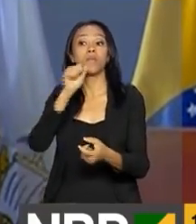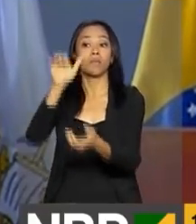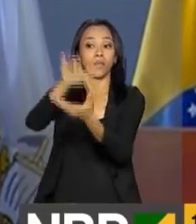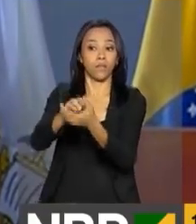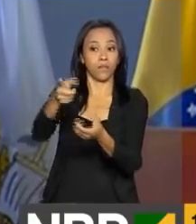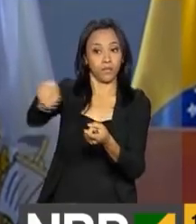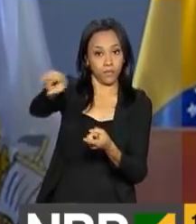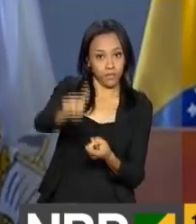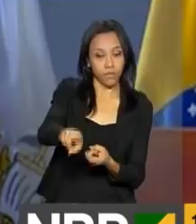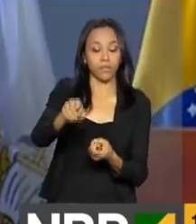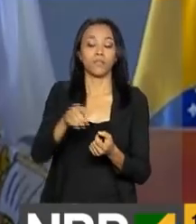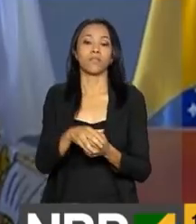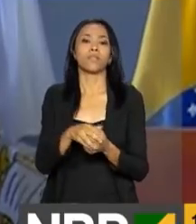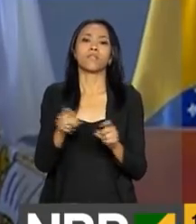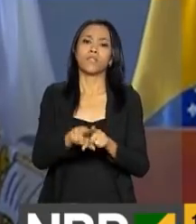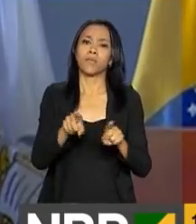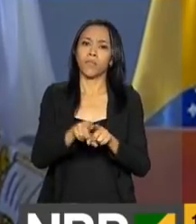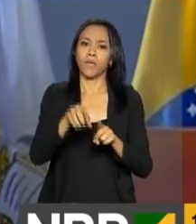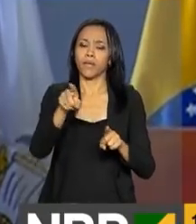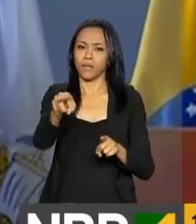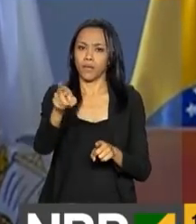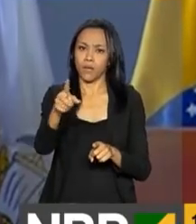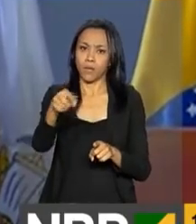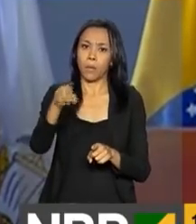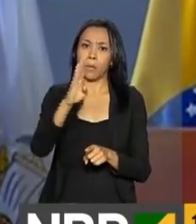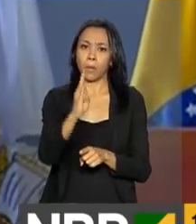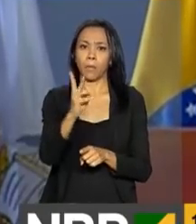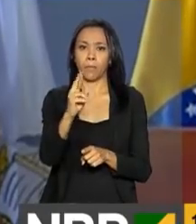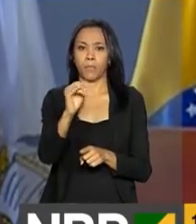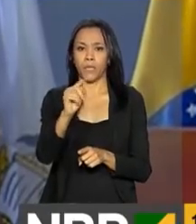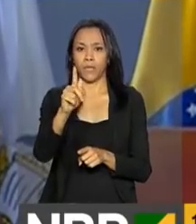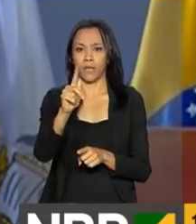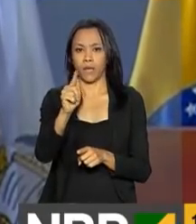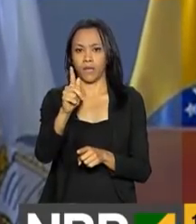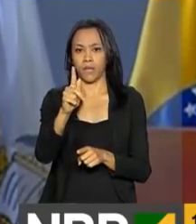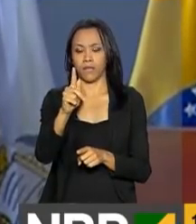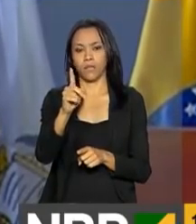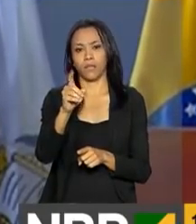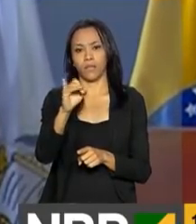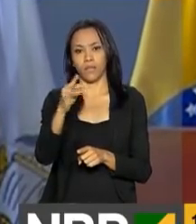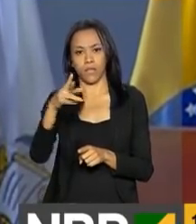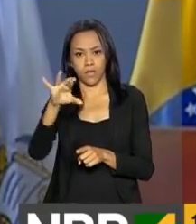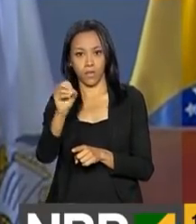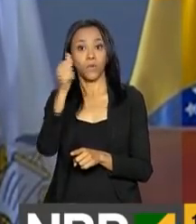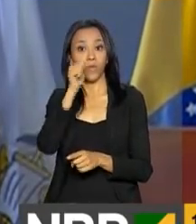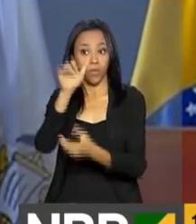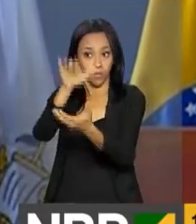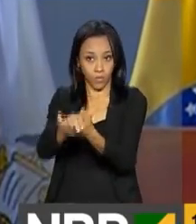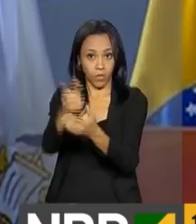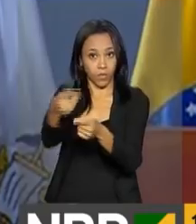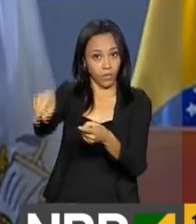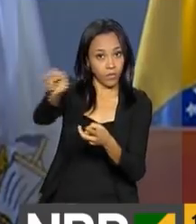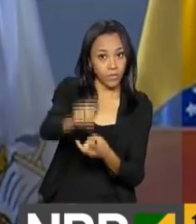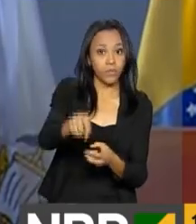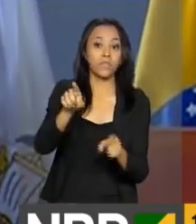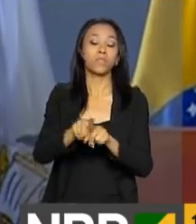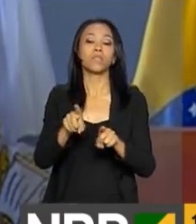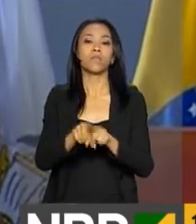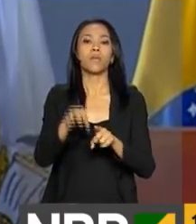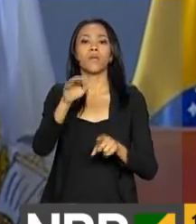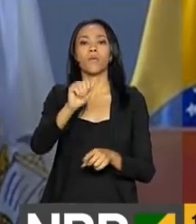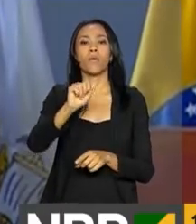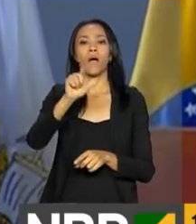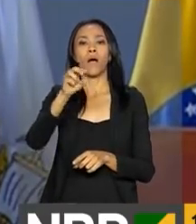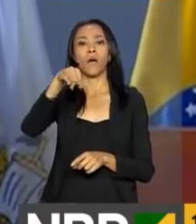Vilas Boas, o brigadeiro Divaldo Luiz Rossato e a senhora Rosa Rossato, o almirante Ademir